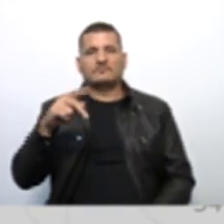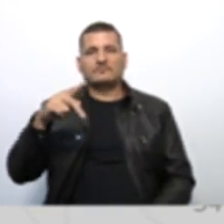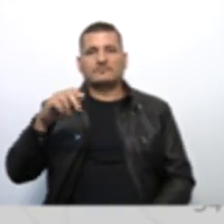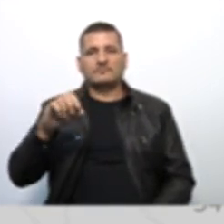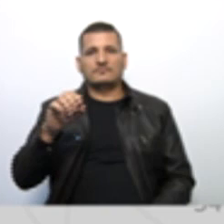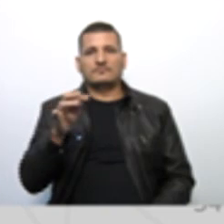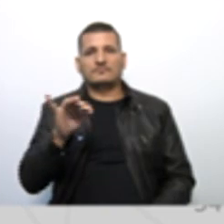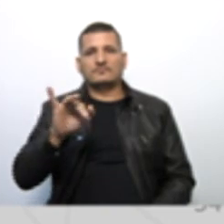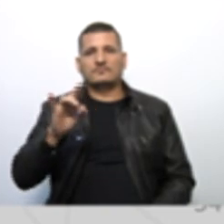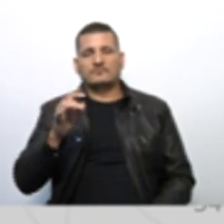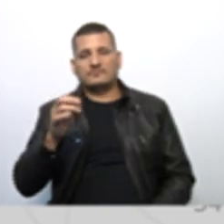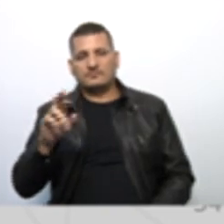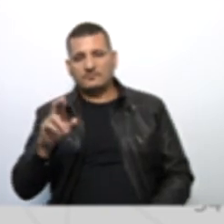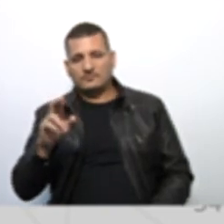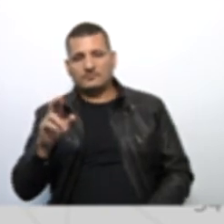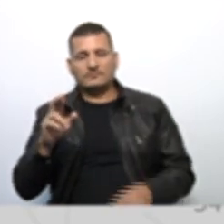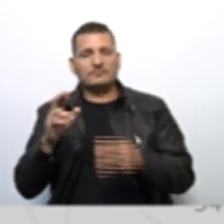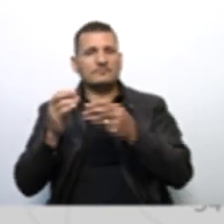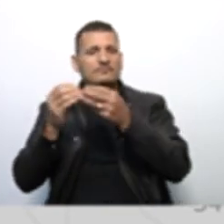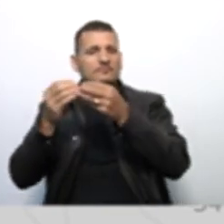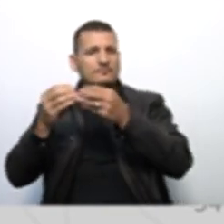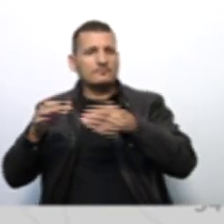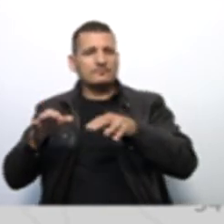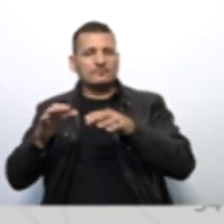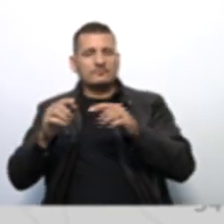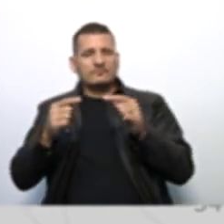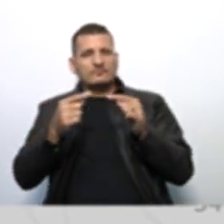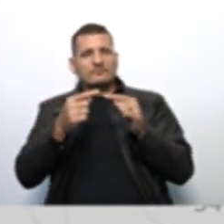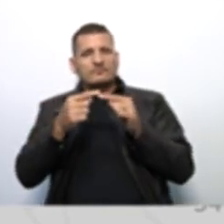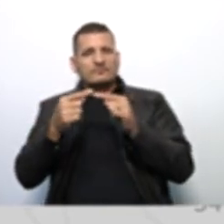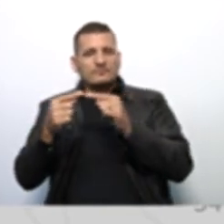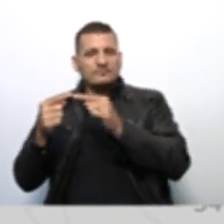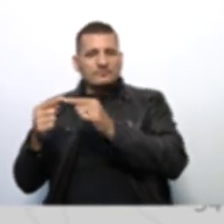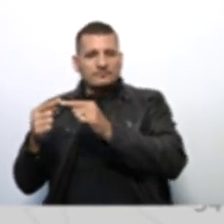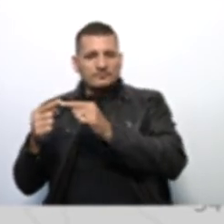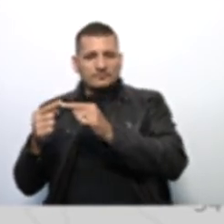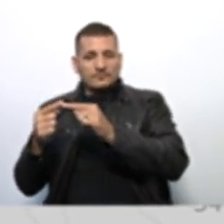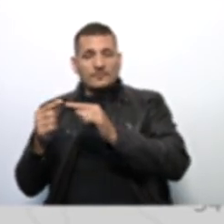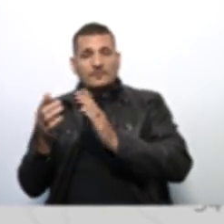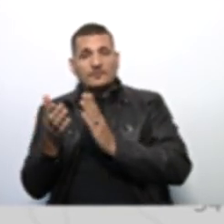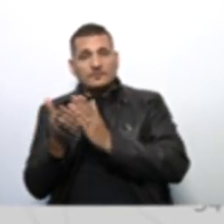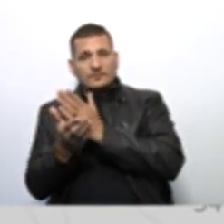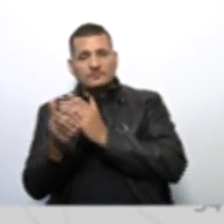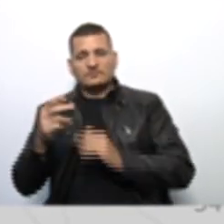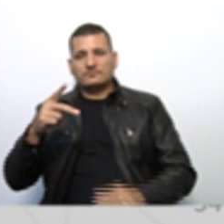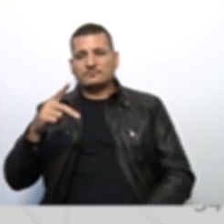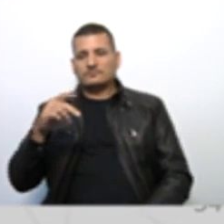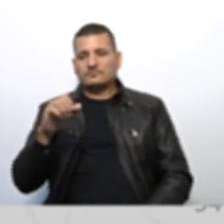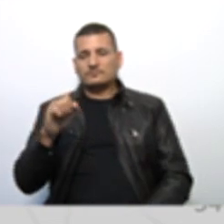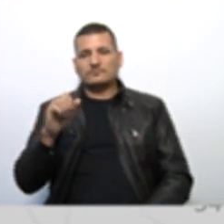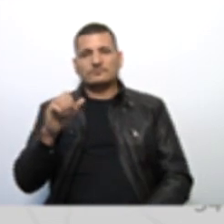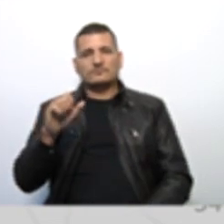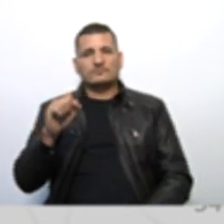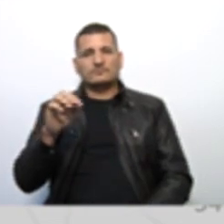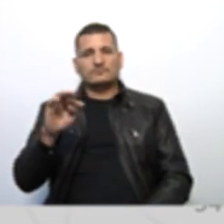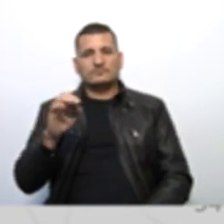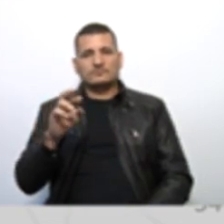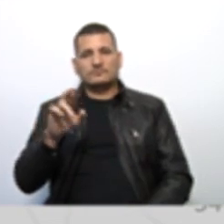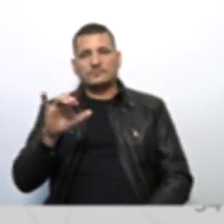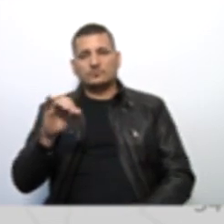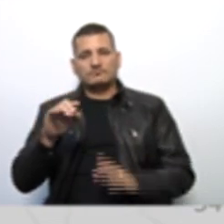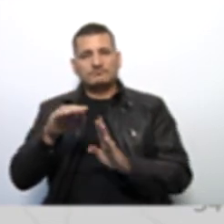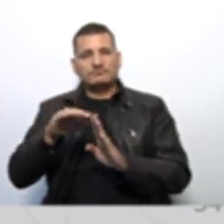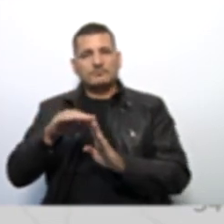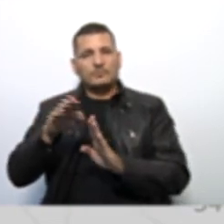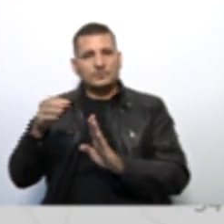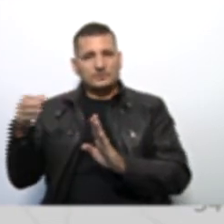bem aqui, ó, compromete a conexão e tirasse posteriores aqui, pessoal, das demais.